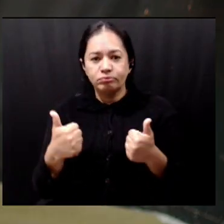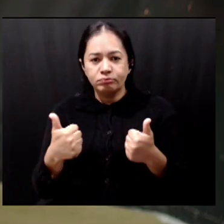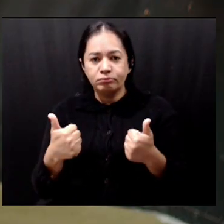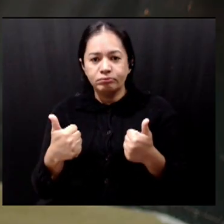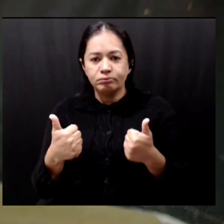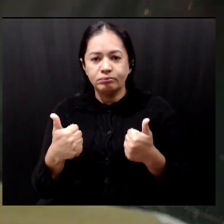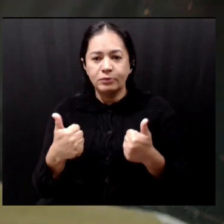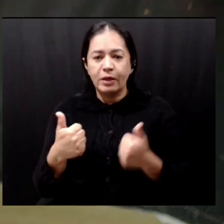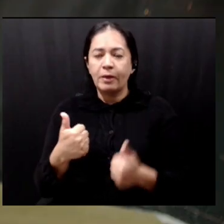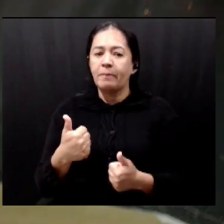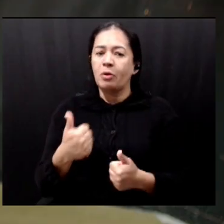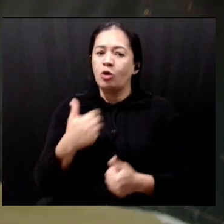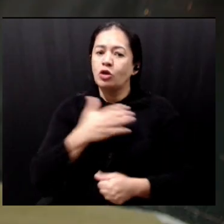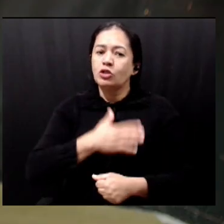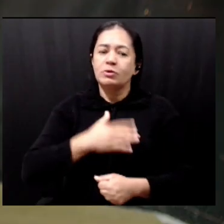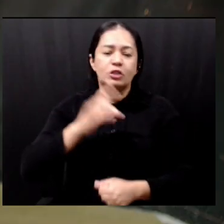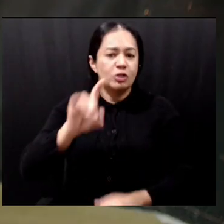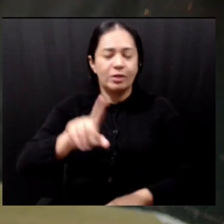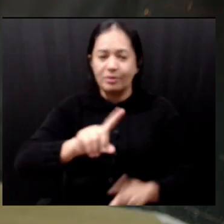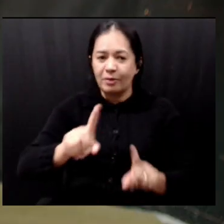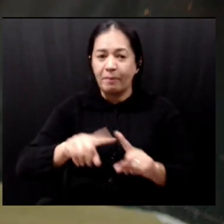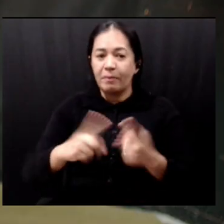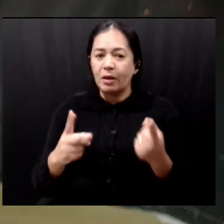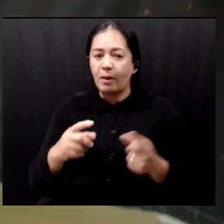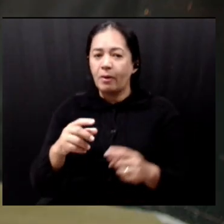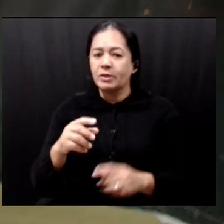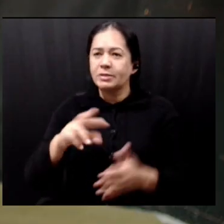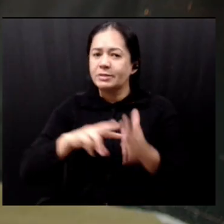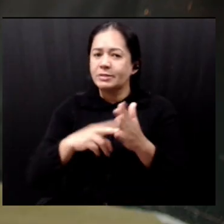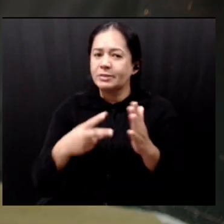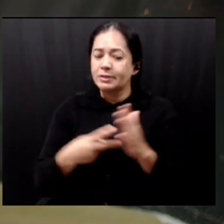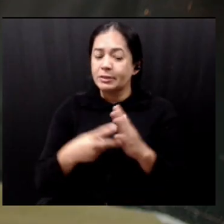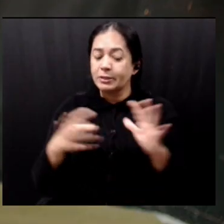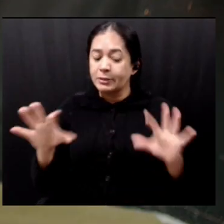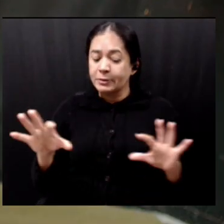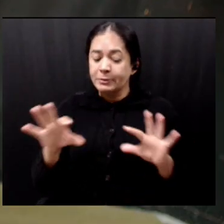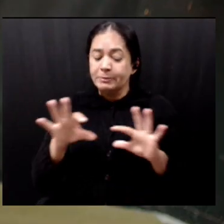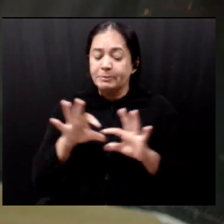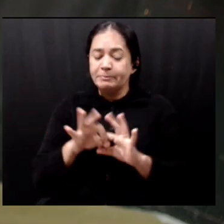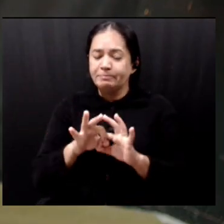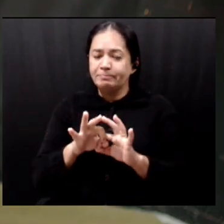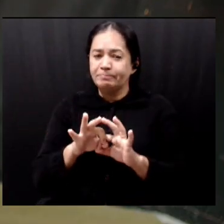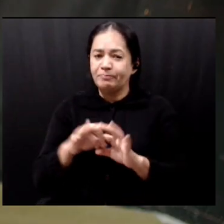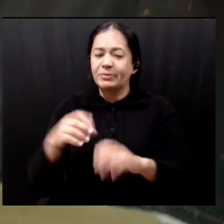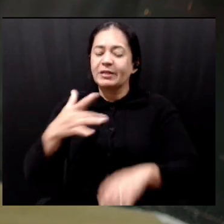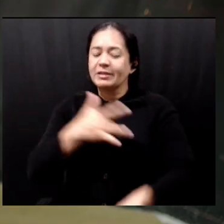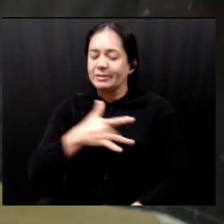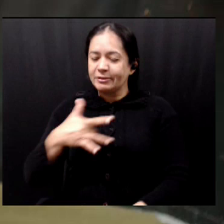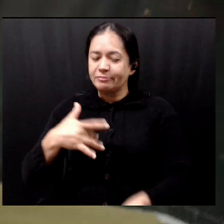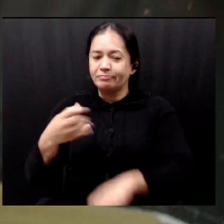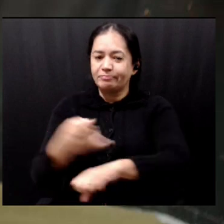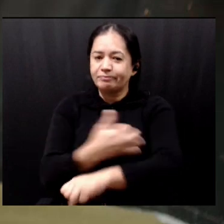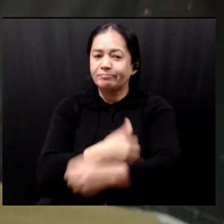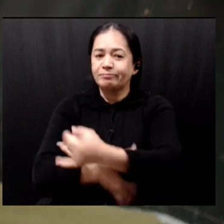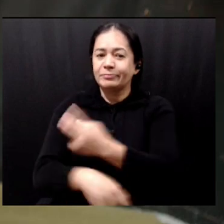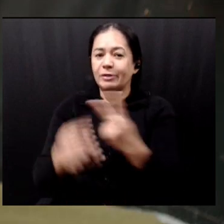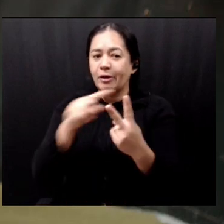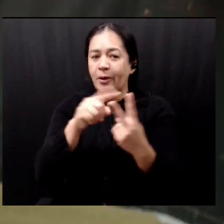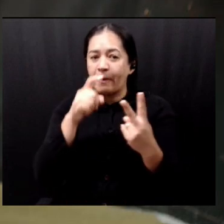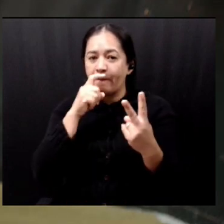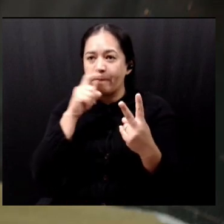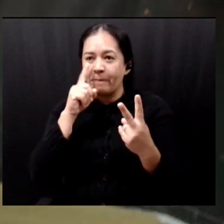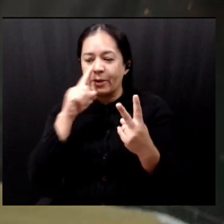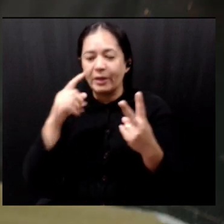prazer e pode ser uma ponte poderosa de vínculo, afeto e saúde emocional entre pais e filhos, né? Então vamos